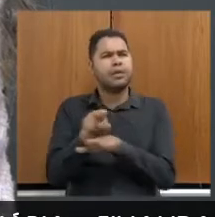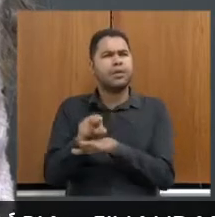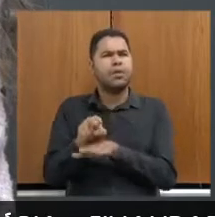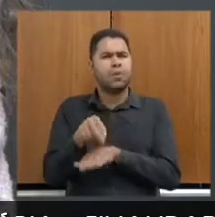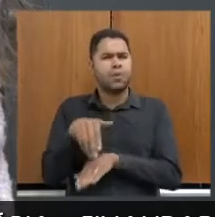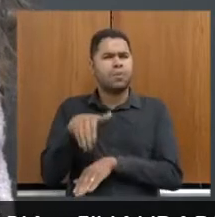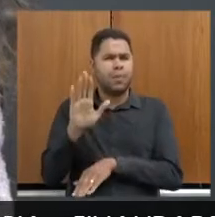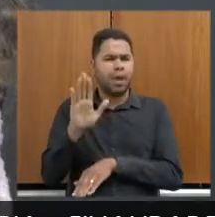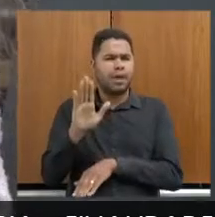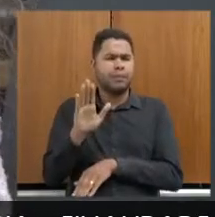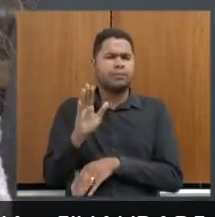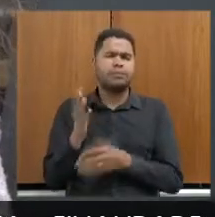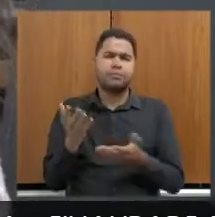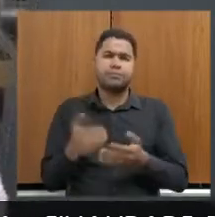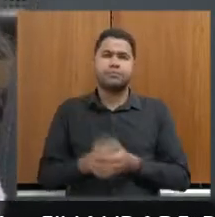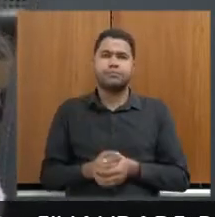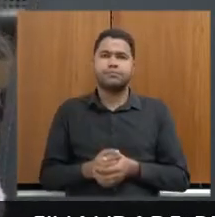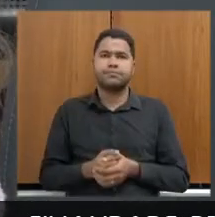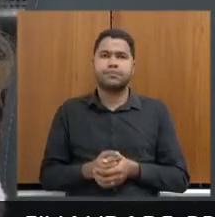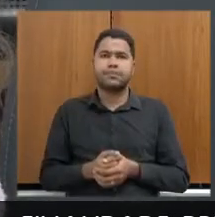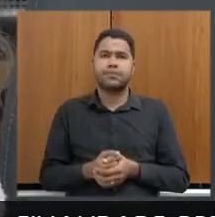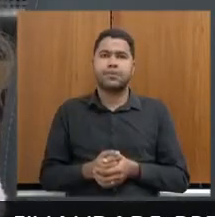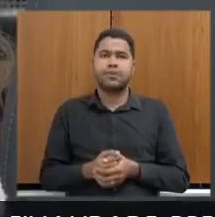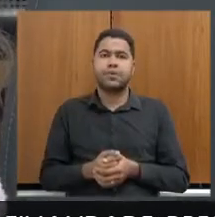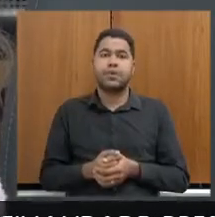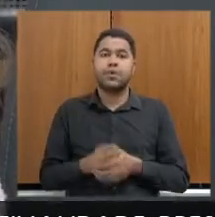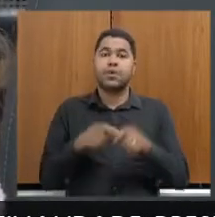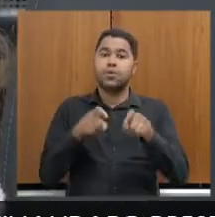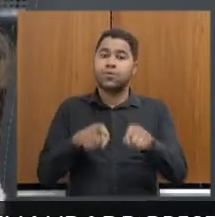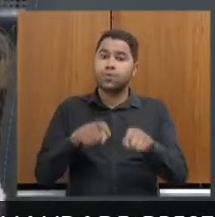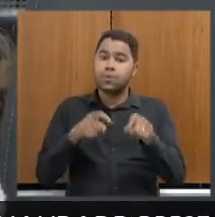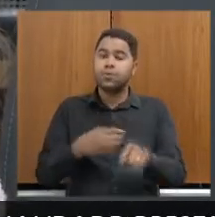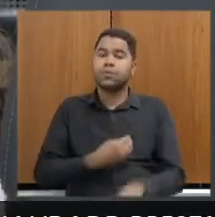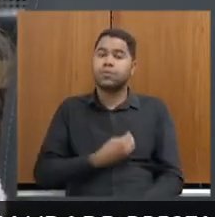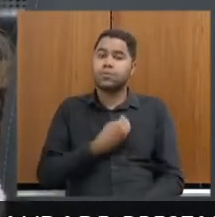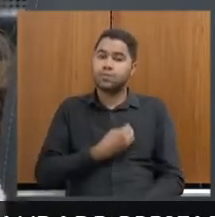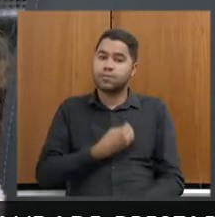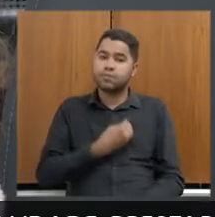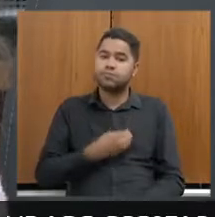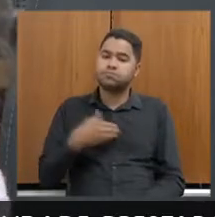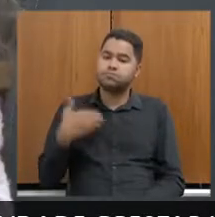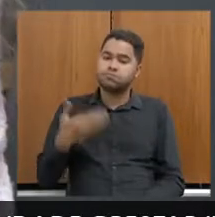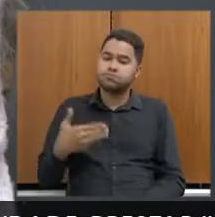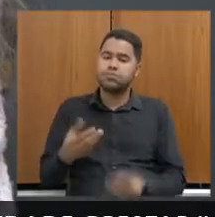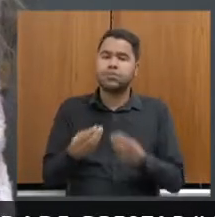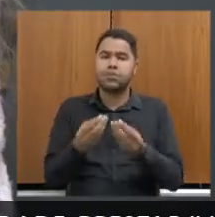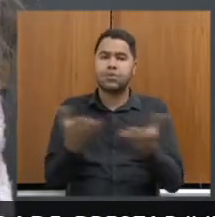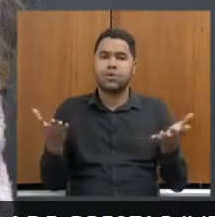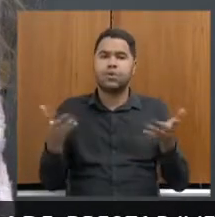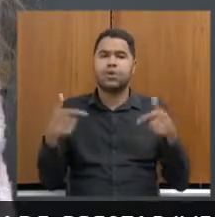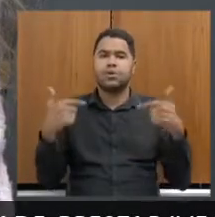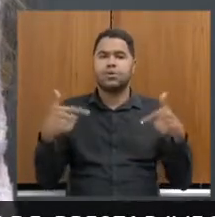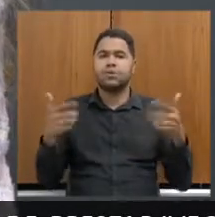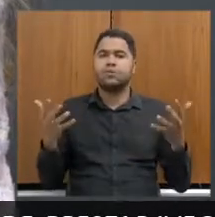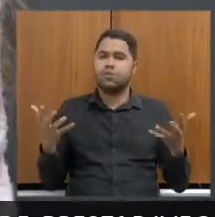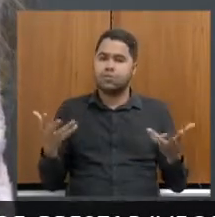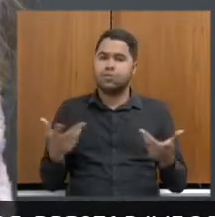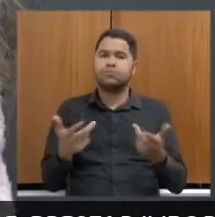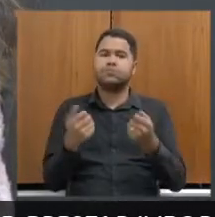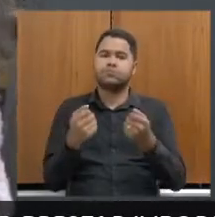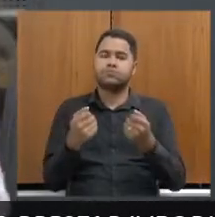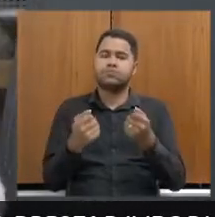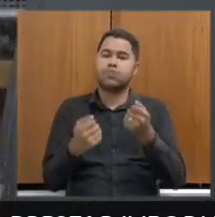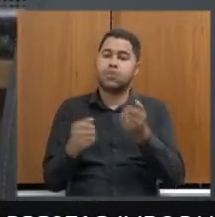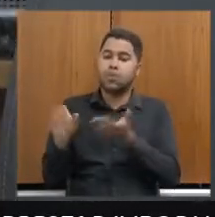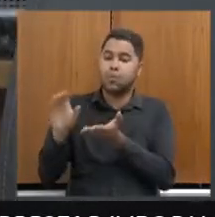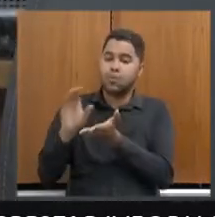retaguarda né secretária então o interior participando ativamente oferecendo serviços de qualidade com